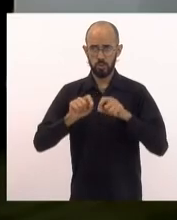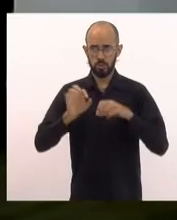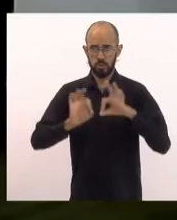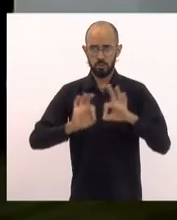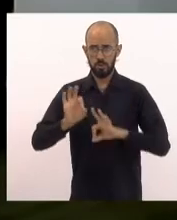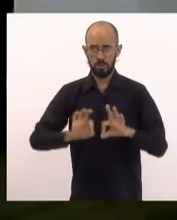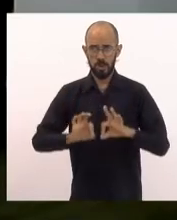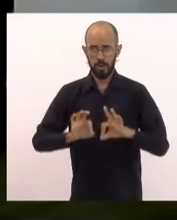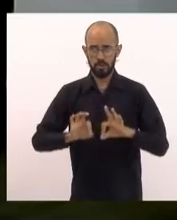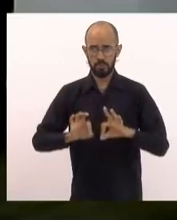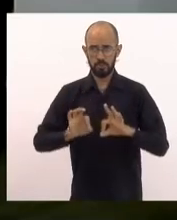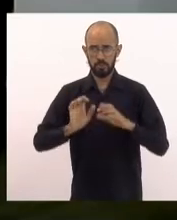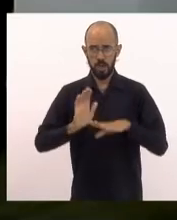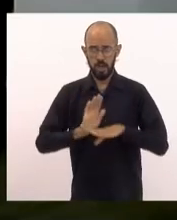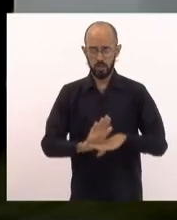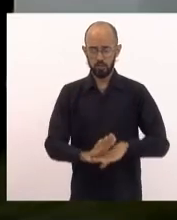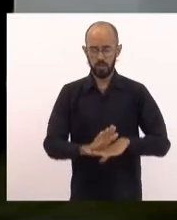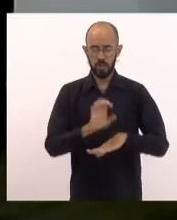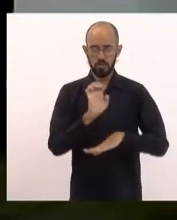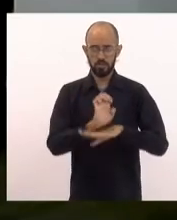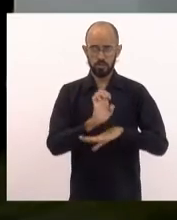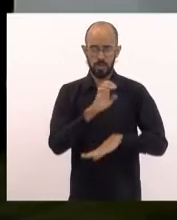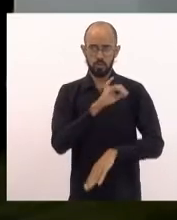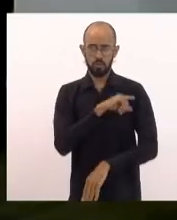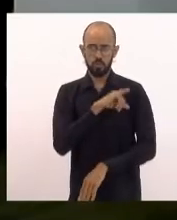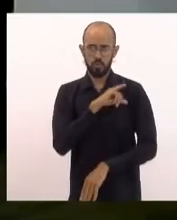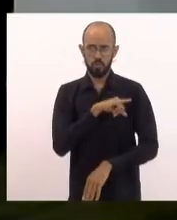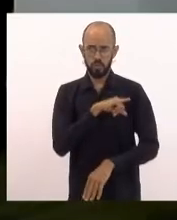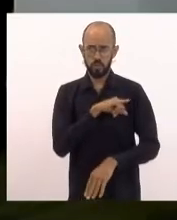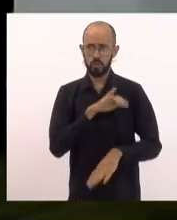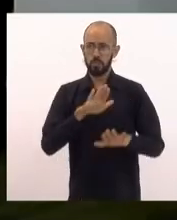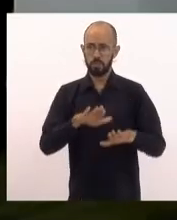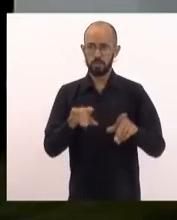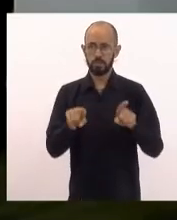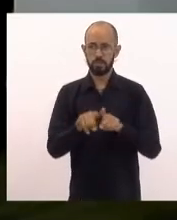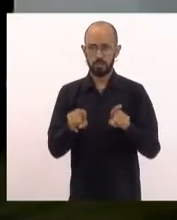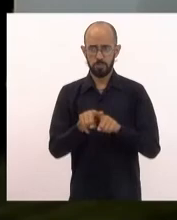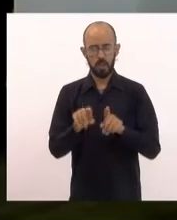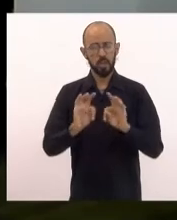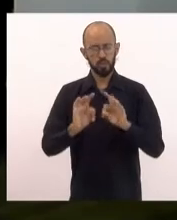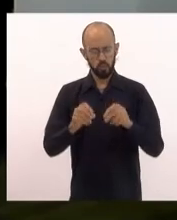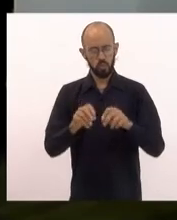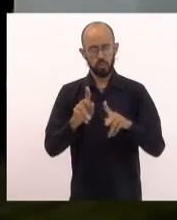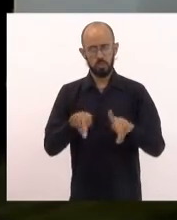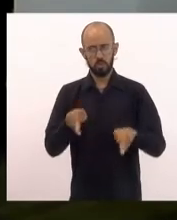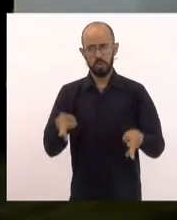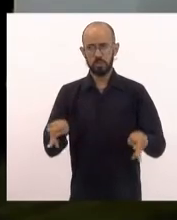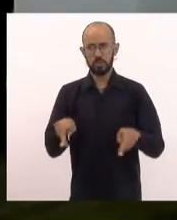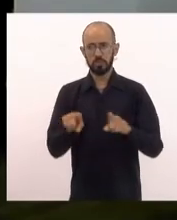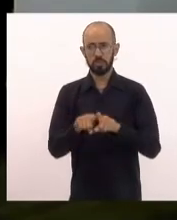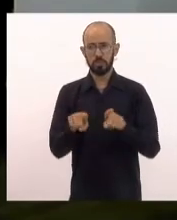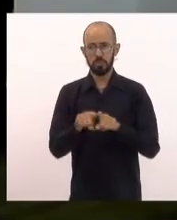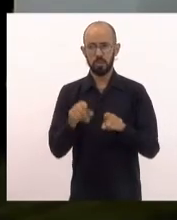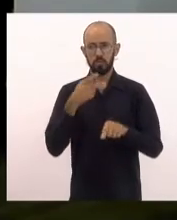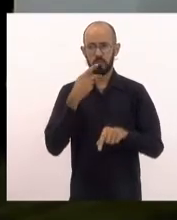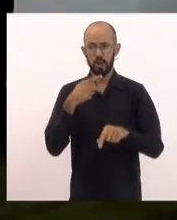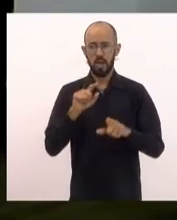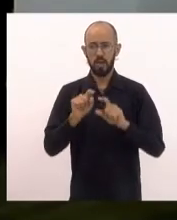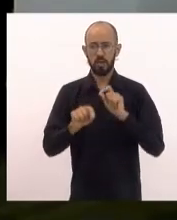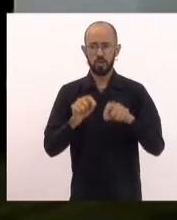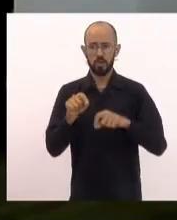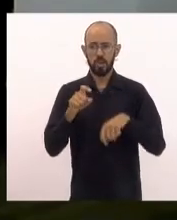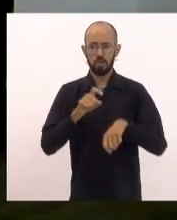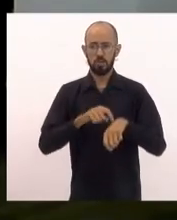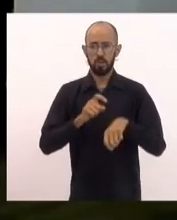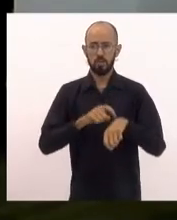preparados para poder ajudar o Estado do Rio de Janeiro, e não só o Estado do Rio de Janeiro, como toda a nossa população. Dizer que é um momento